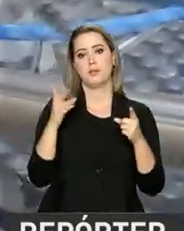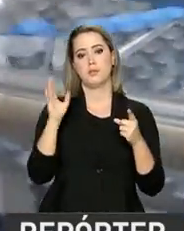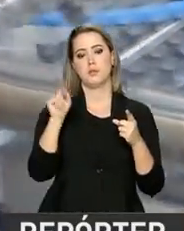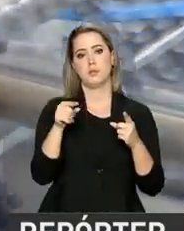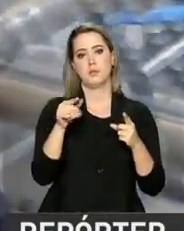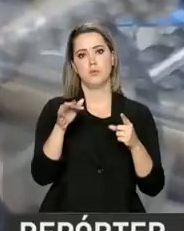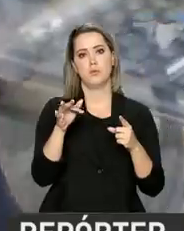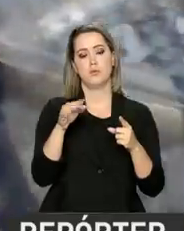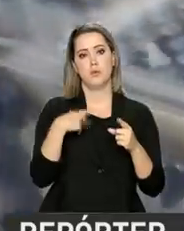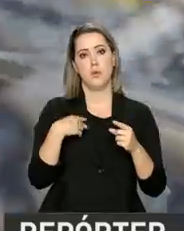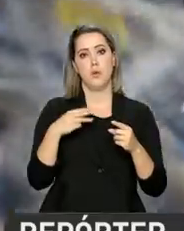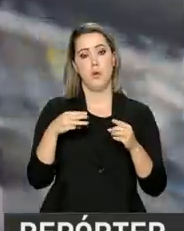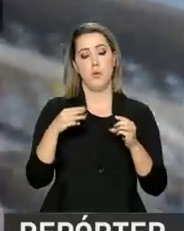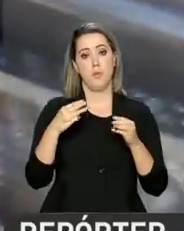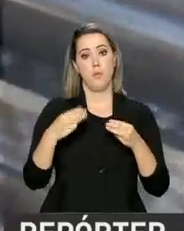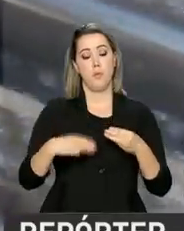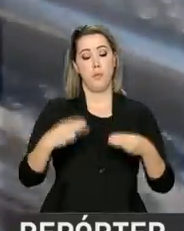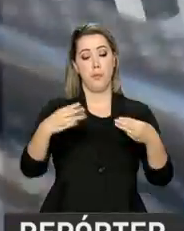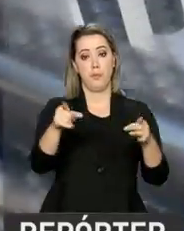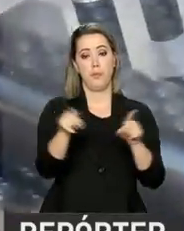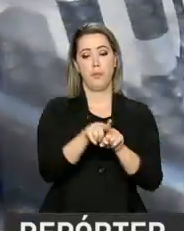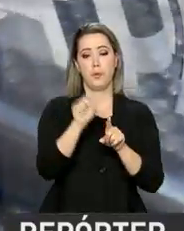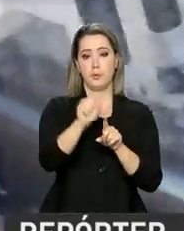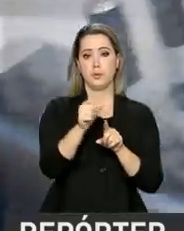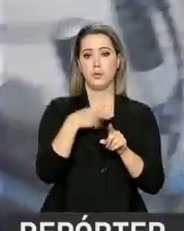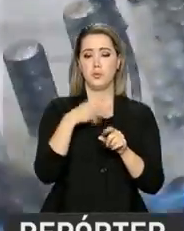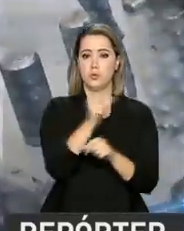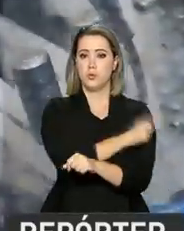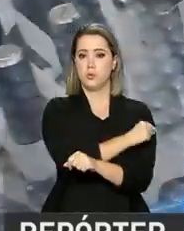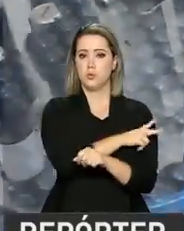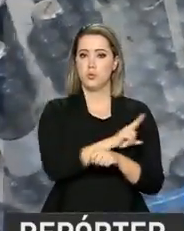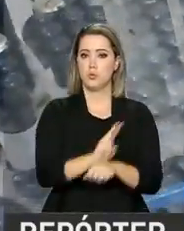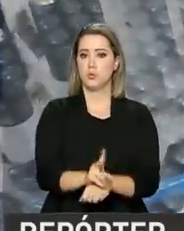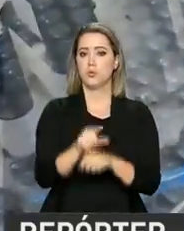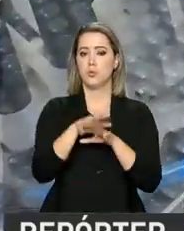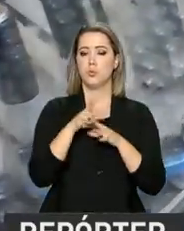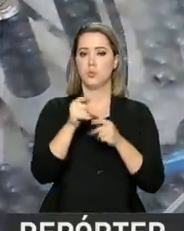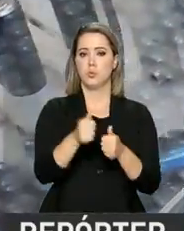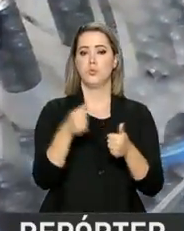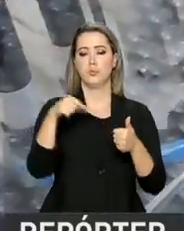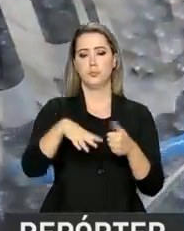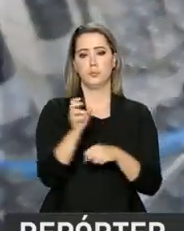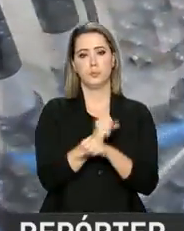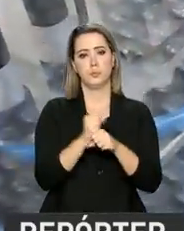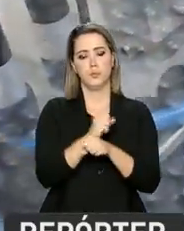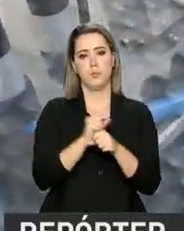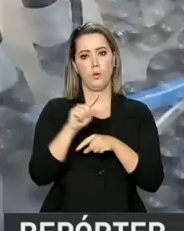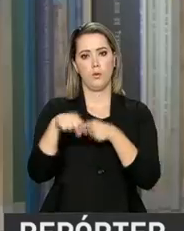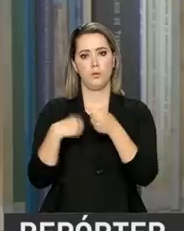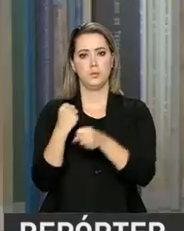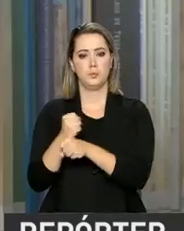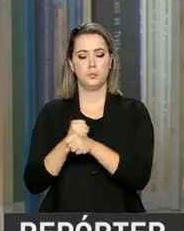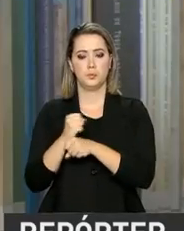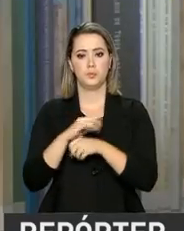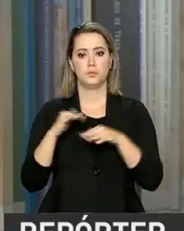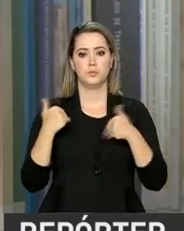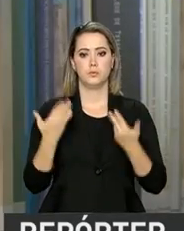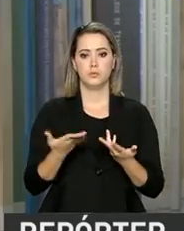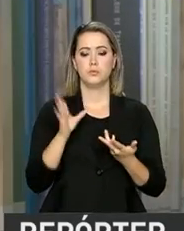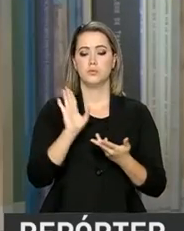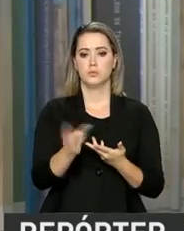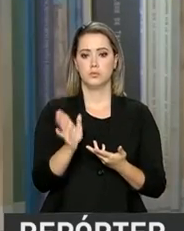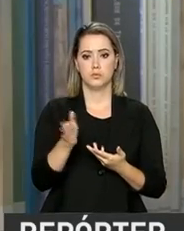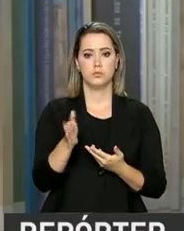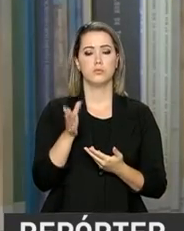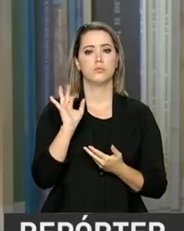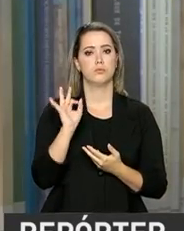Programa Nacional de imunizações eles têm toda uma programação para utilização de vacina até o final do ano e no ano que vem então isso tá